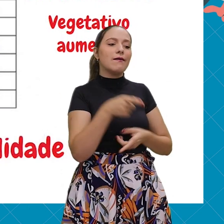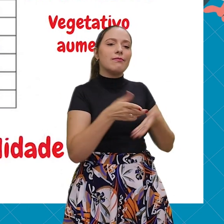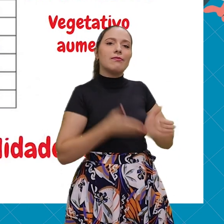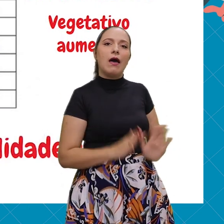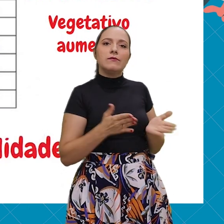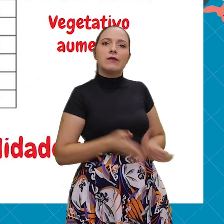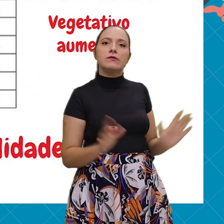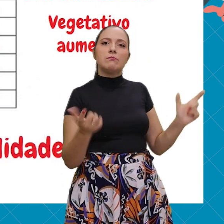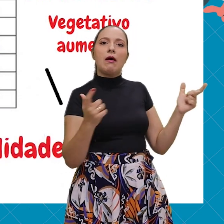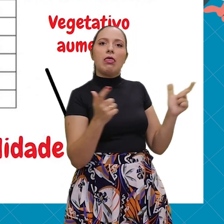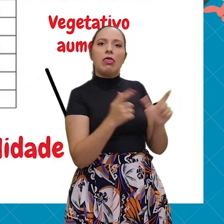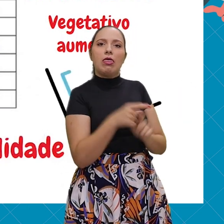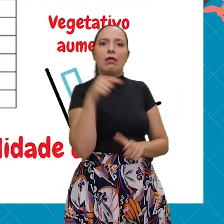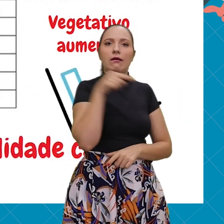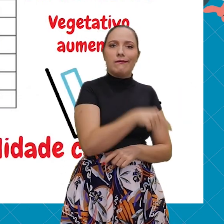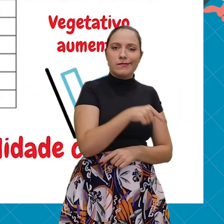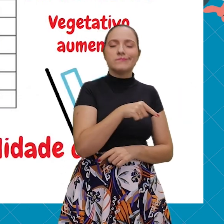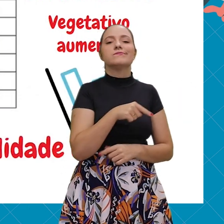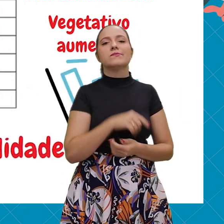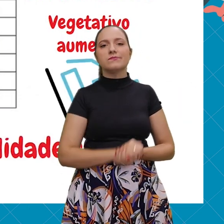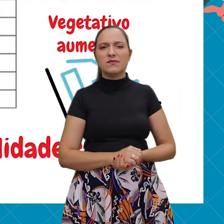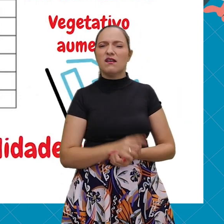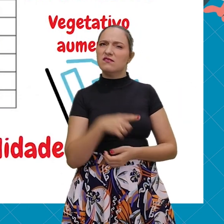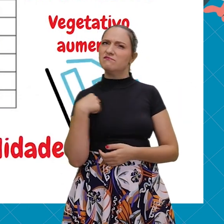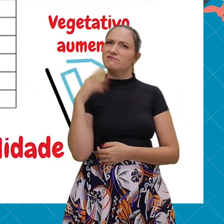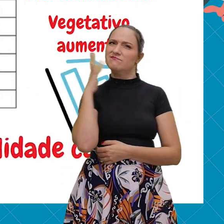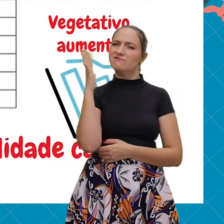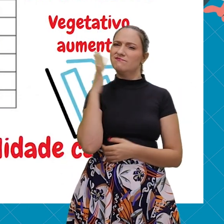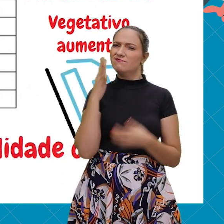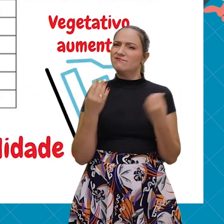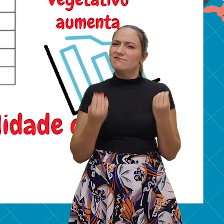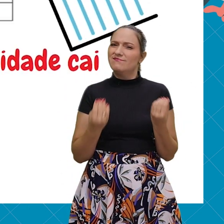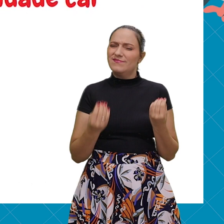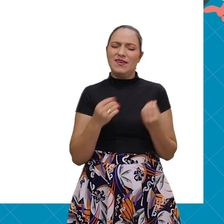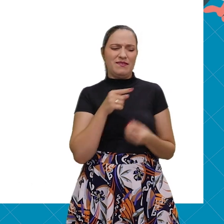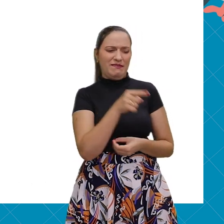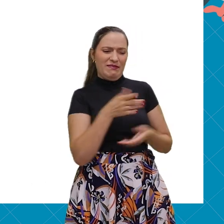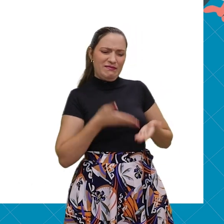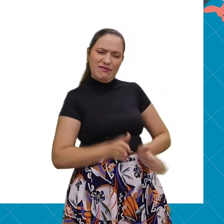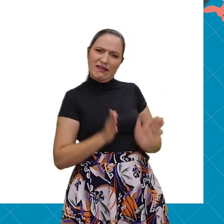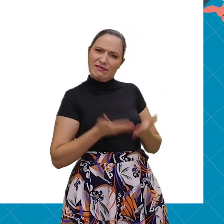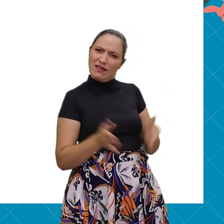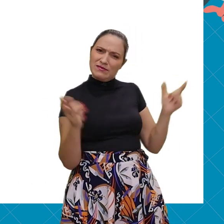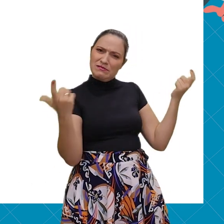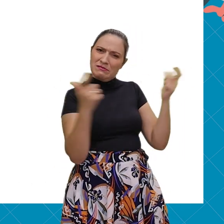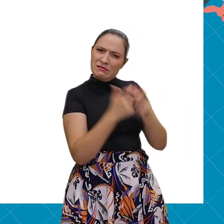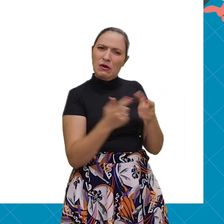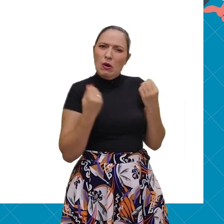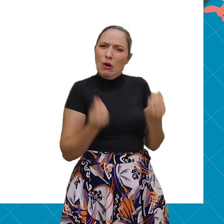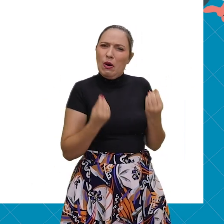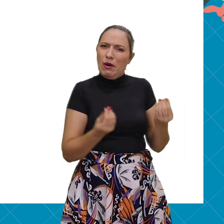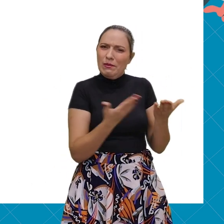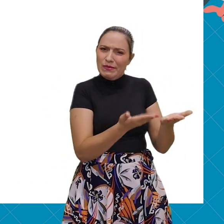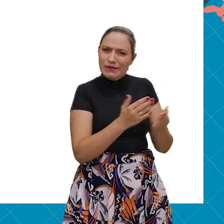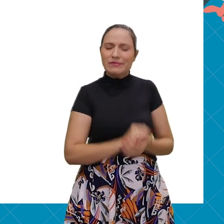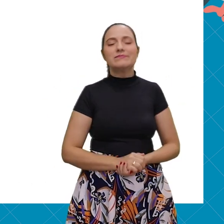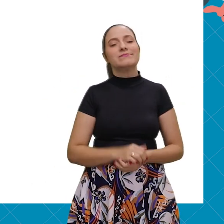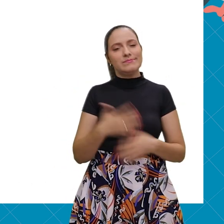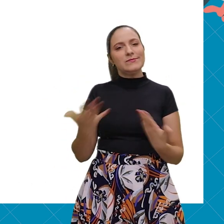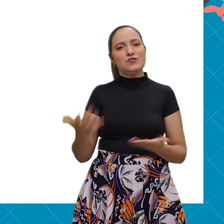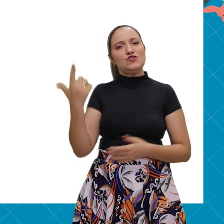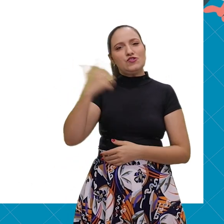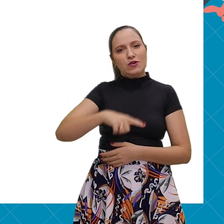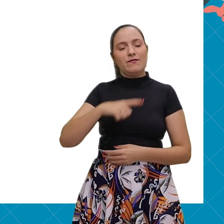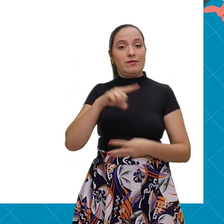a redução da taxa de natalidade. Mas aí você novamente deve estar se perguntando, por que a taxa de natalidade caiu?